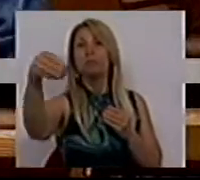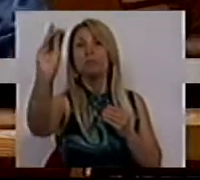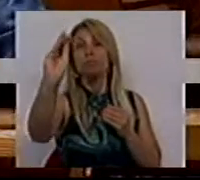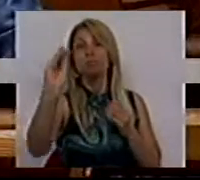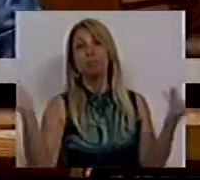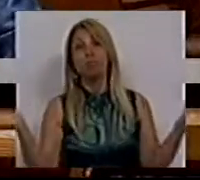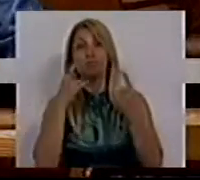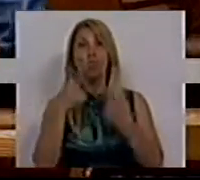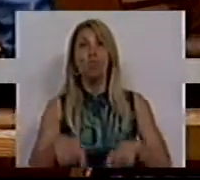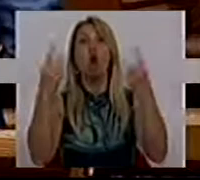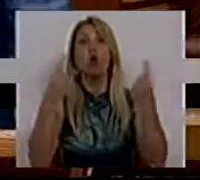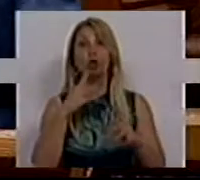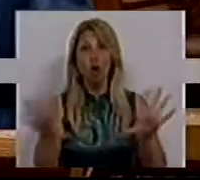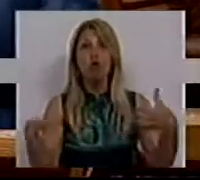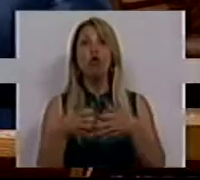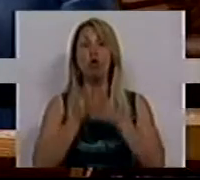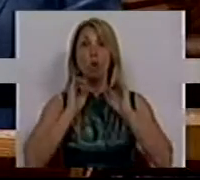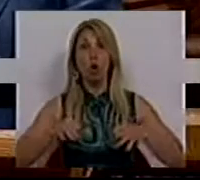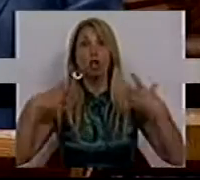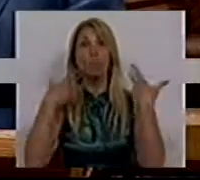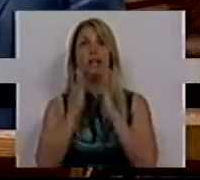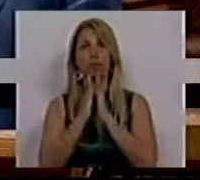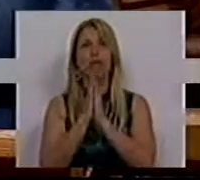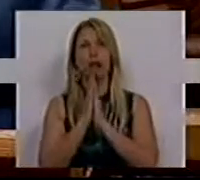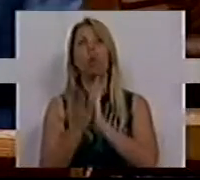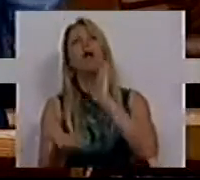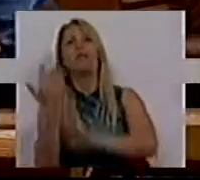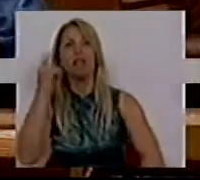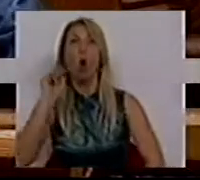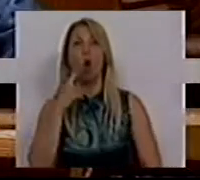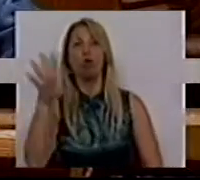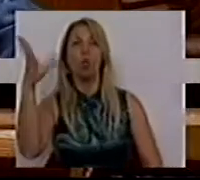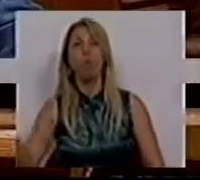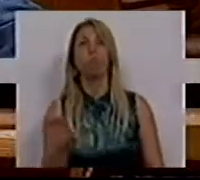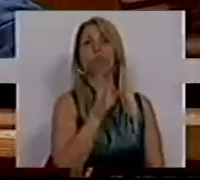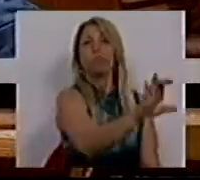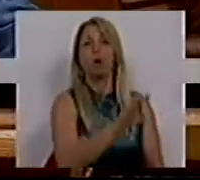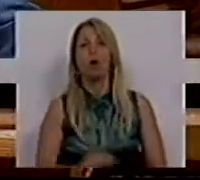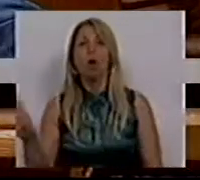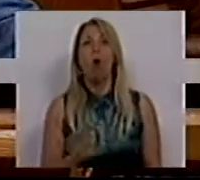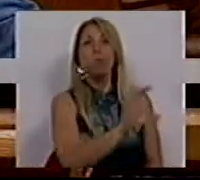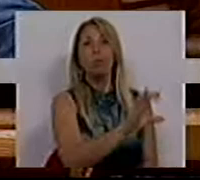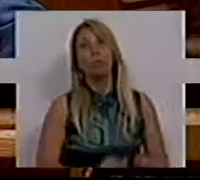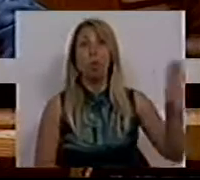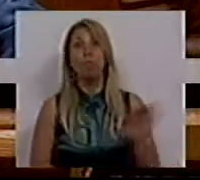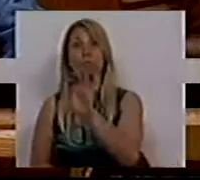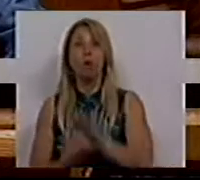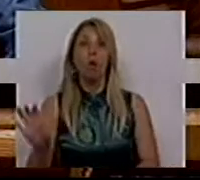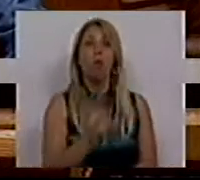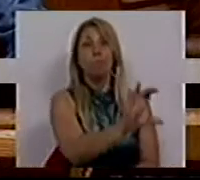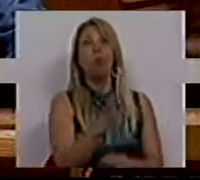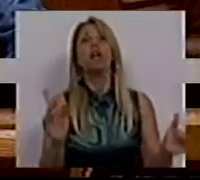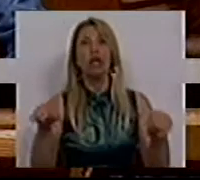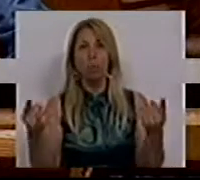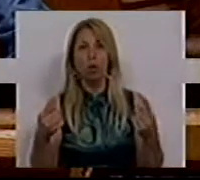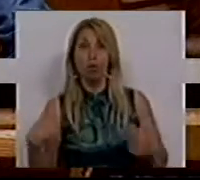mostra como o Grupo Espírito Santo tira de um bolso para pôr no outro e vai tirando sempre ao bolso de todos nós, porque é essa a